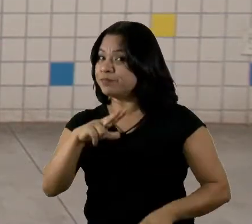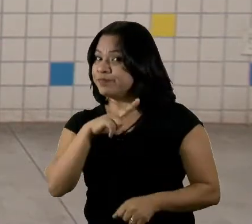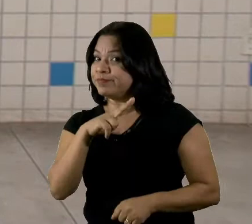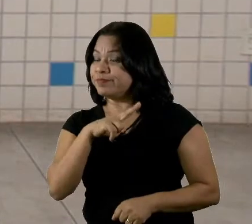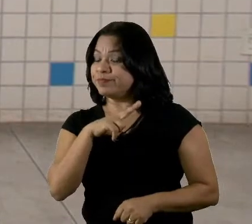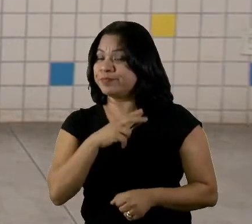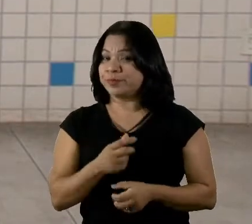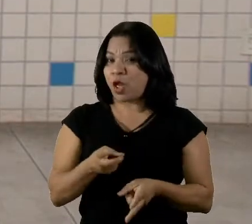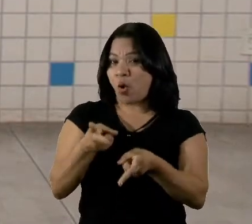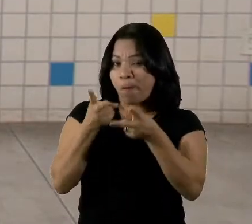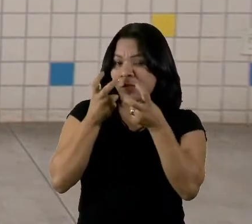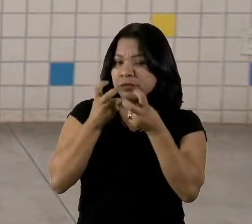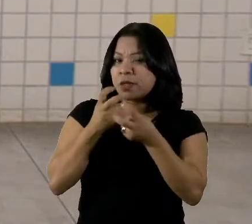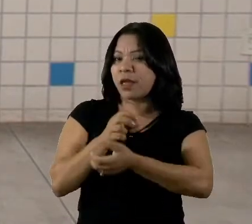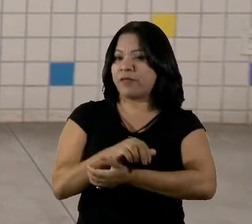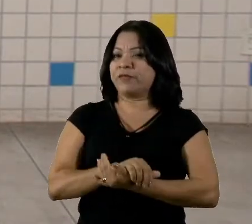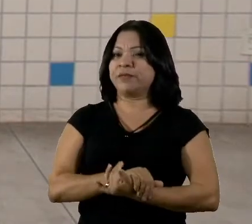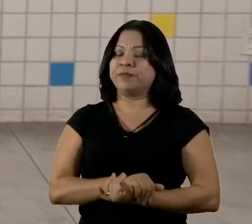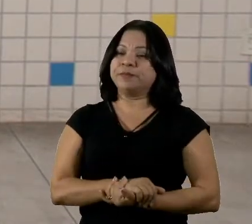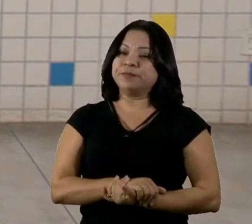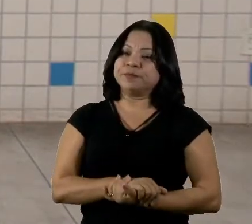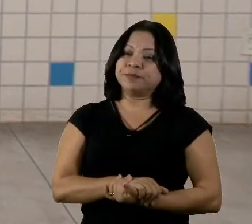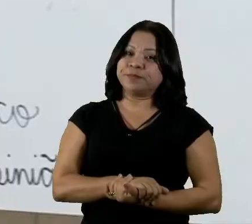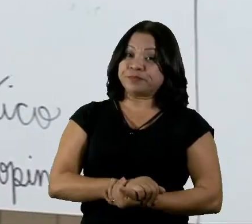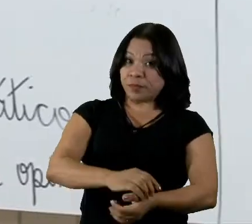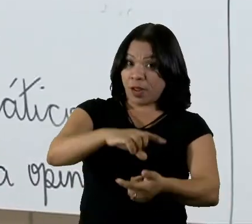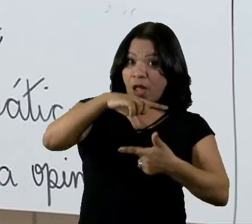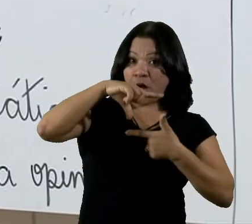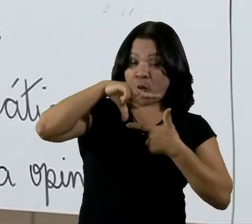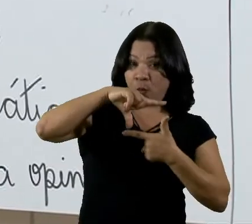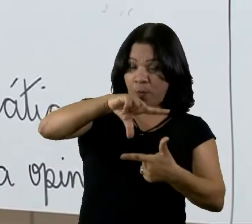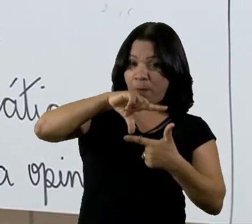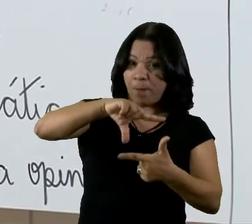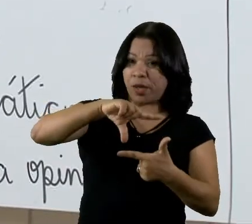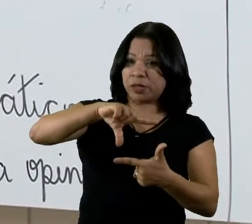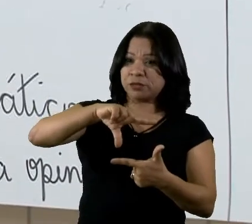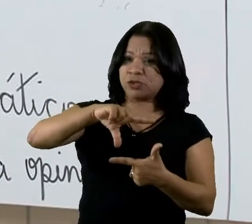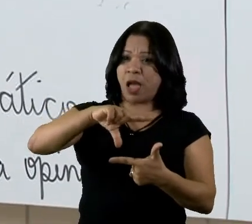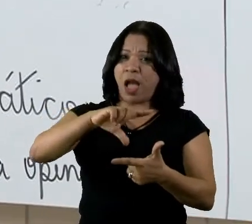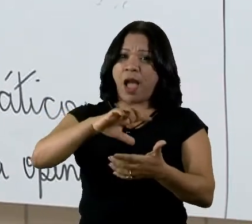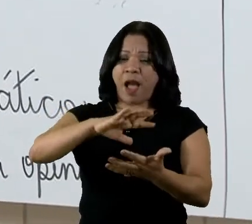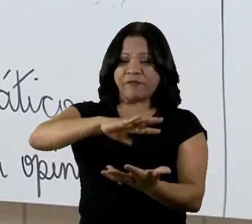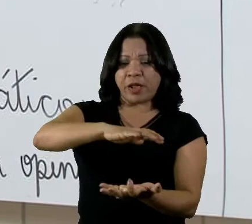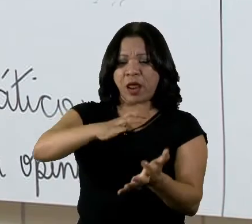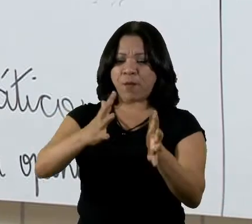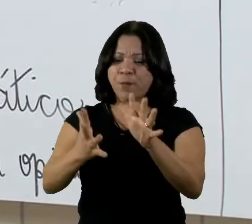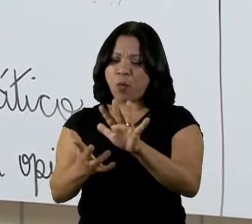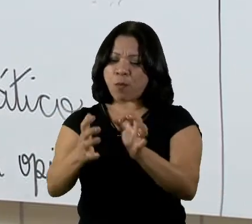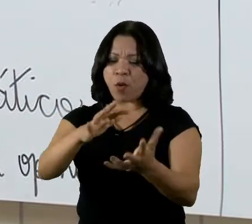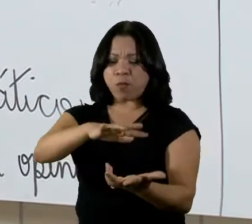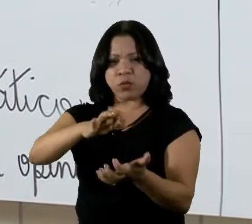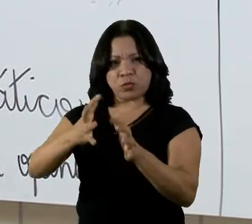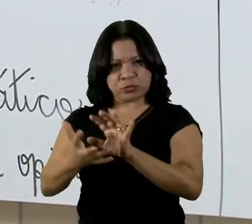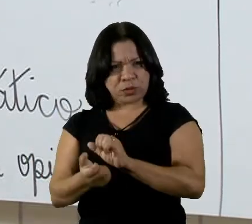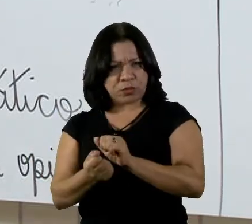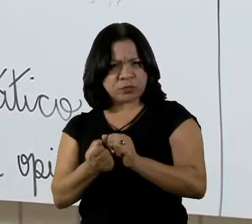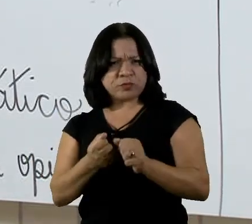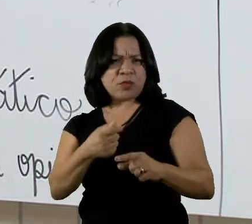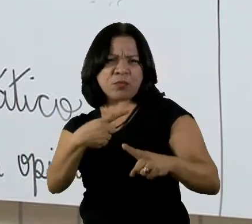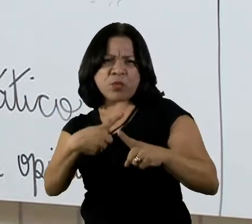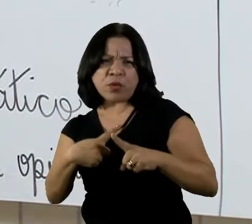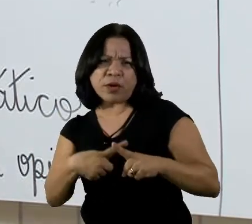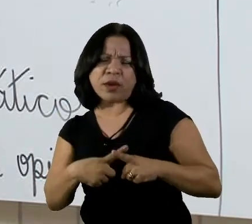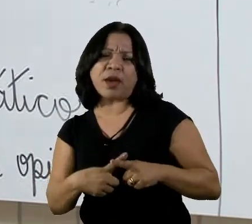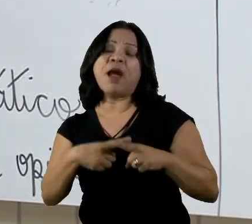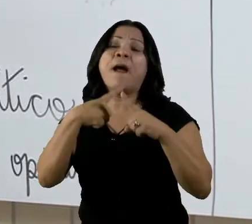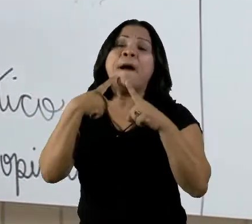aqui, observem. Uma charge ela é multimodal. Por que ela é multimodal? Porque ela apresenta